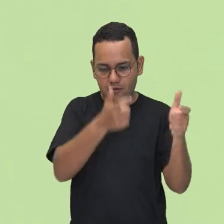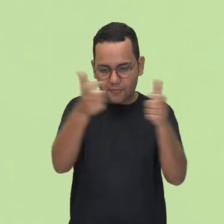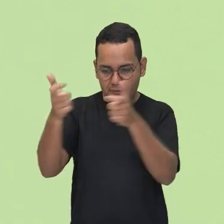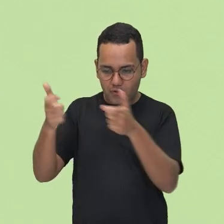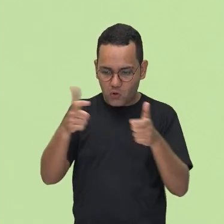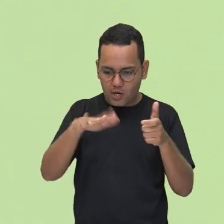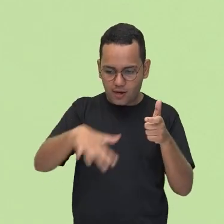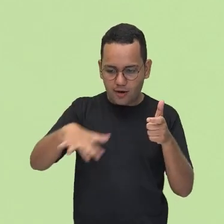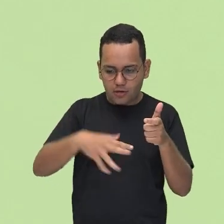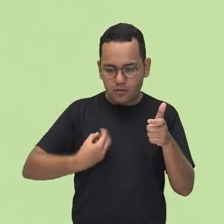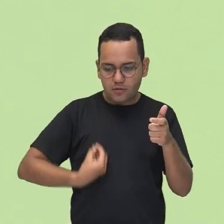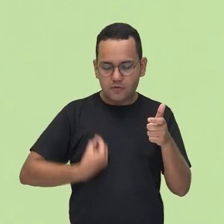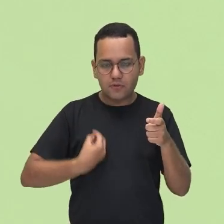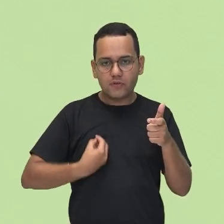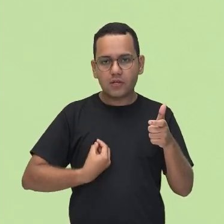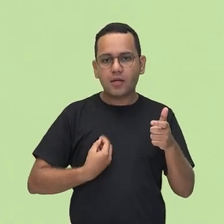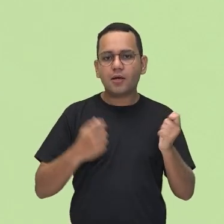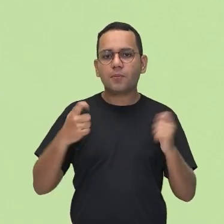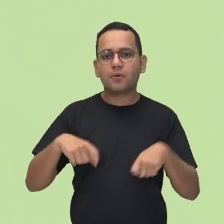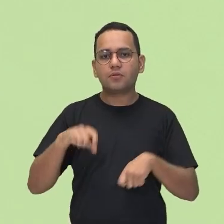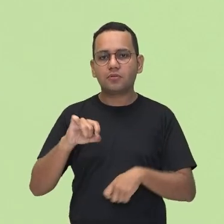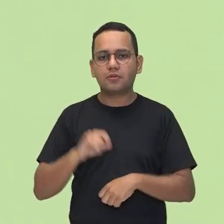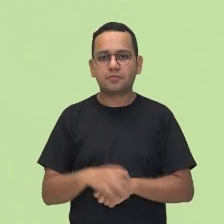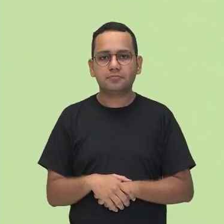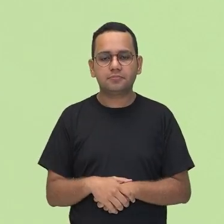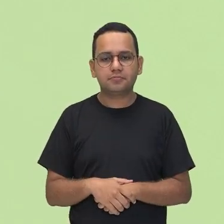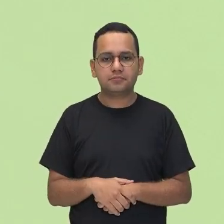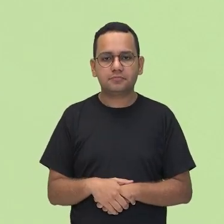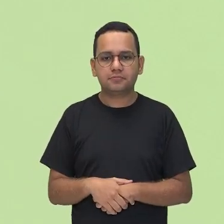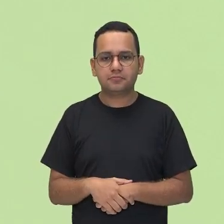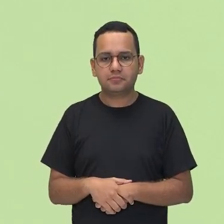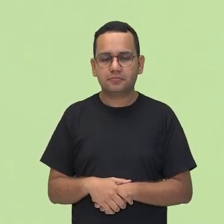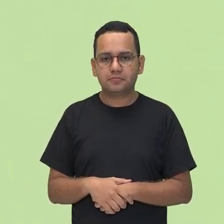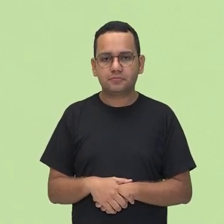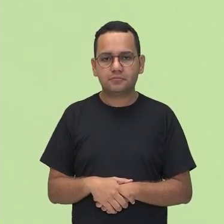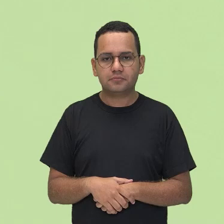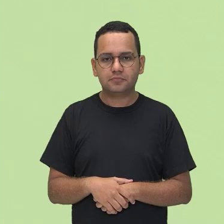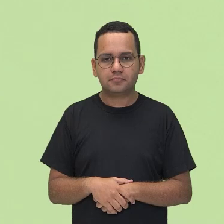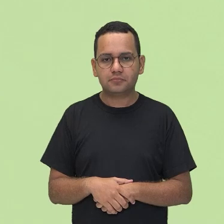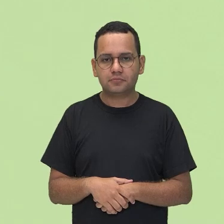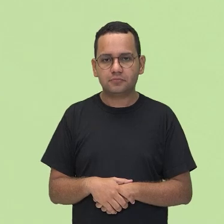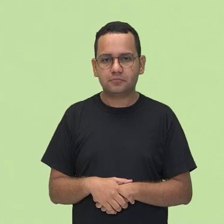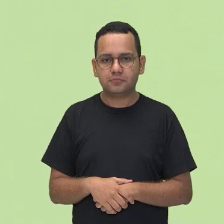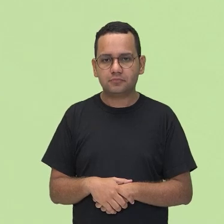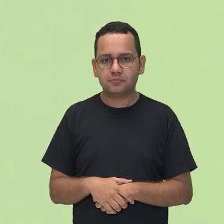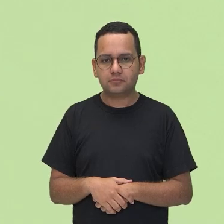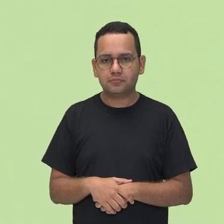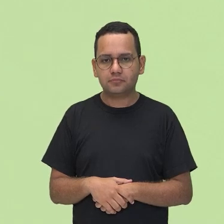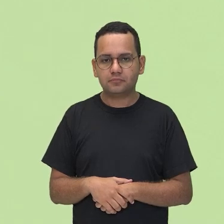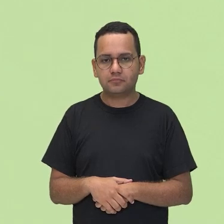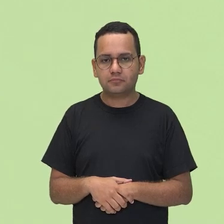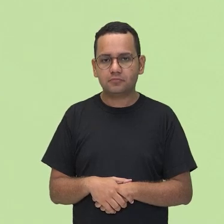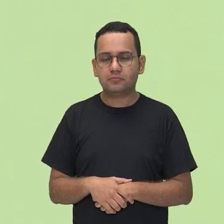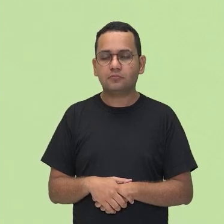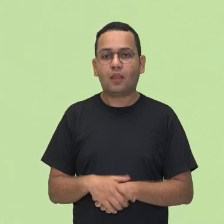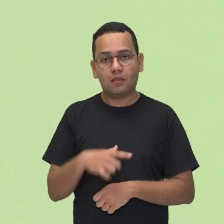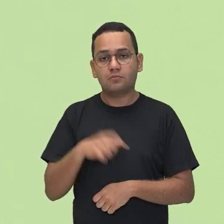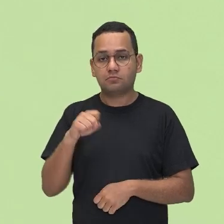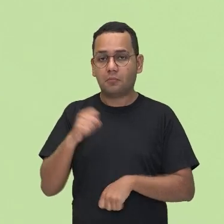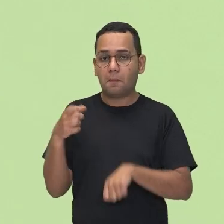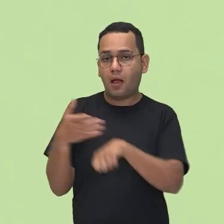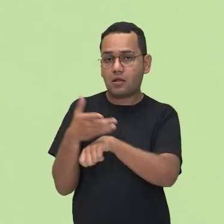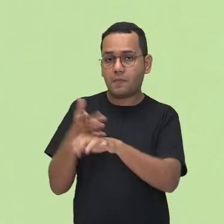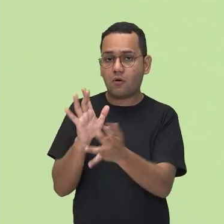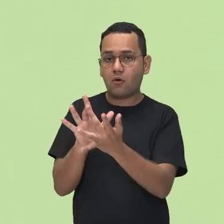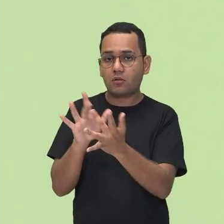nestes ambientes, eles ali estão, então, relacionados, né, com a presença do homem também. E